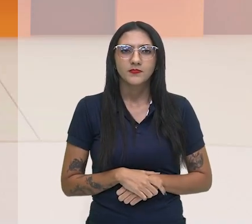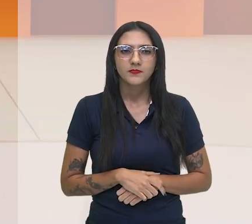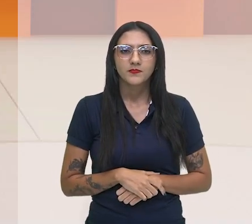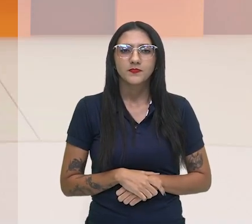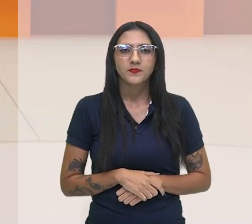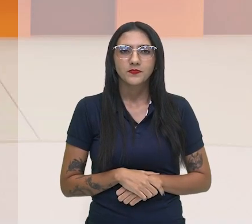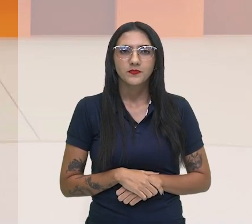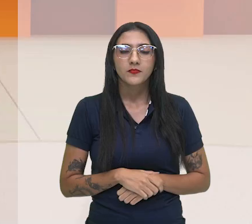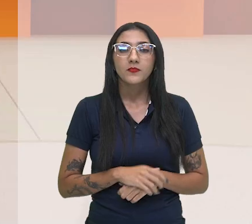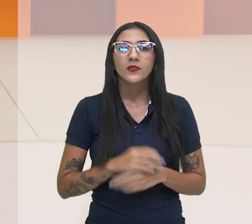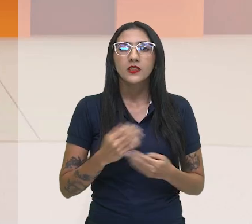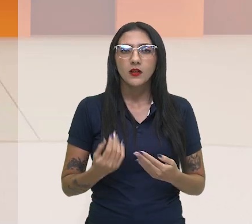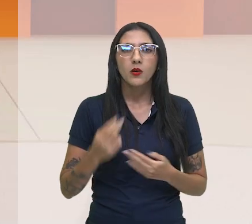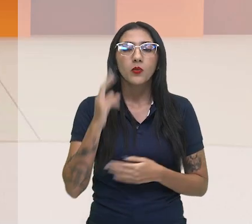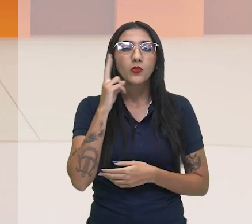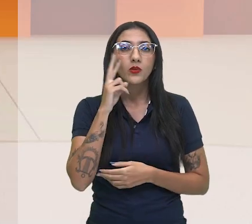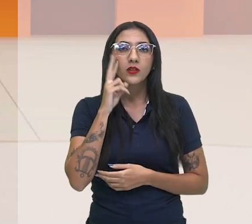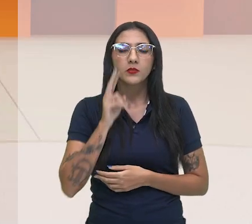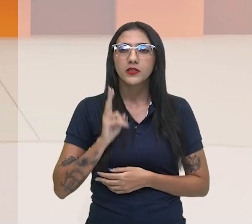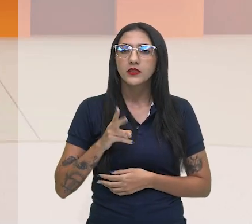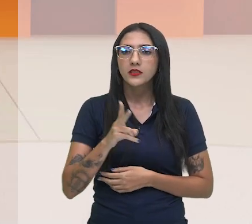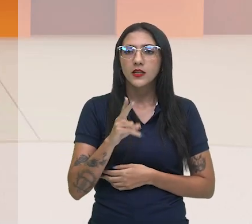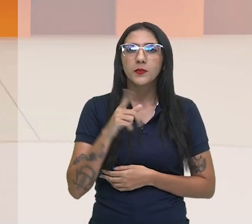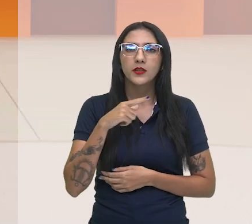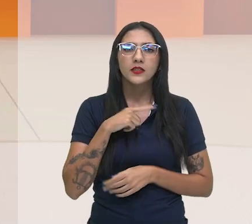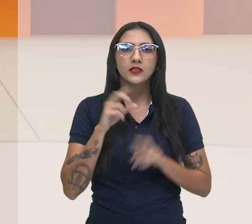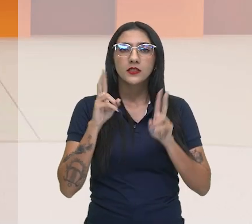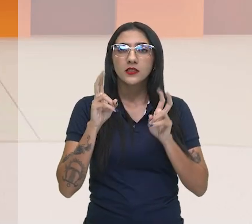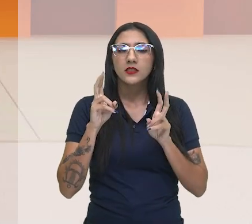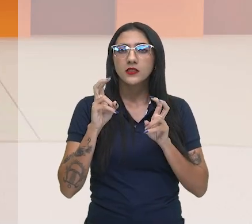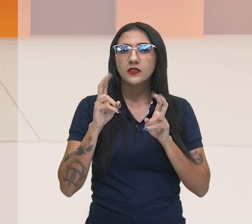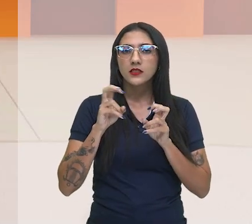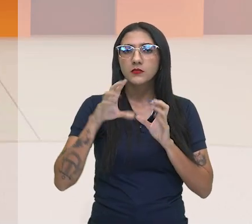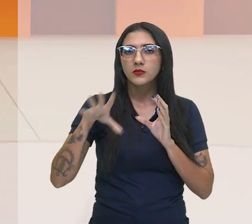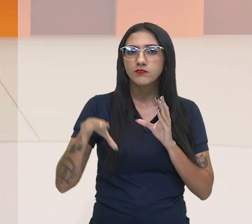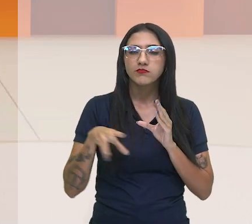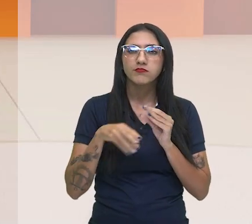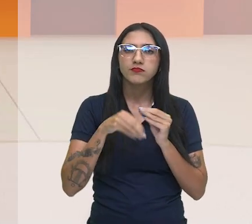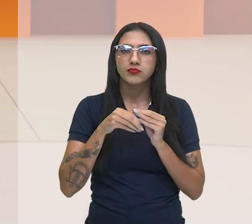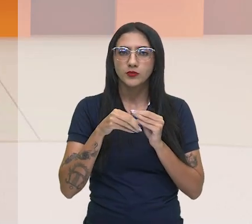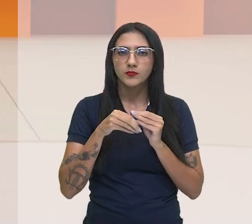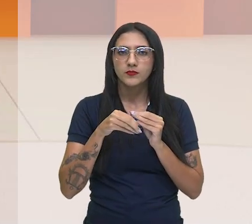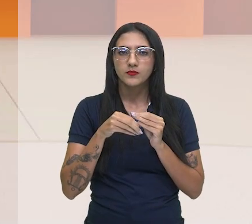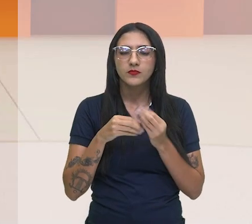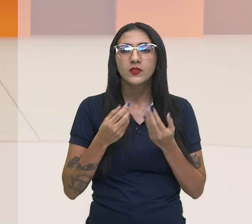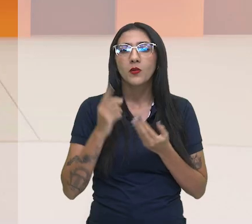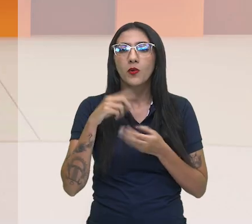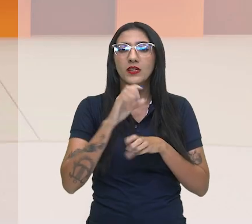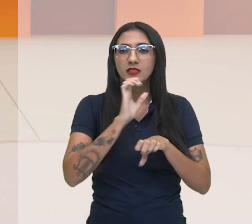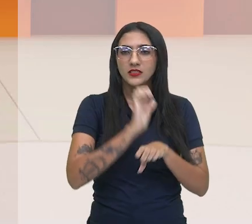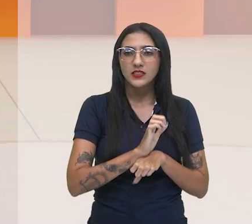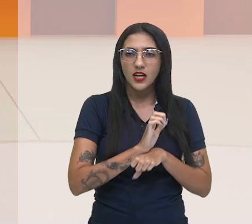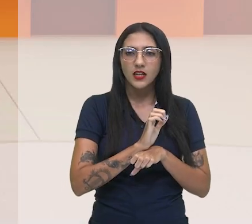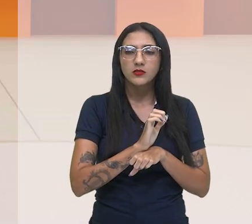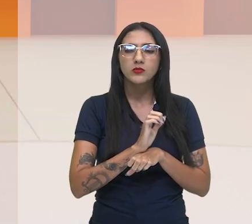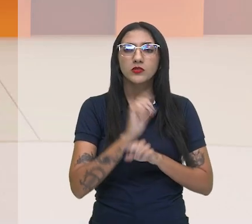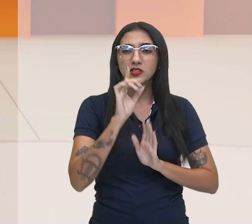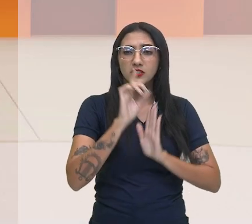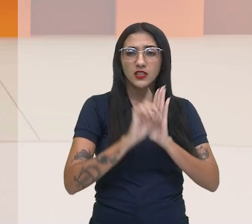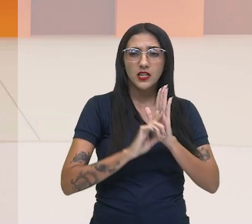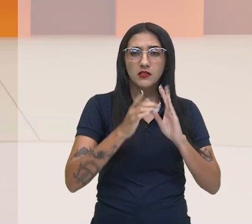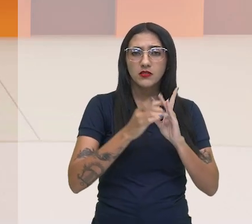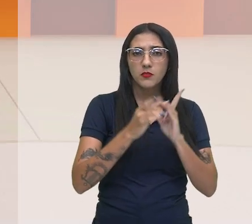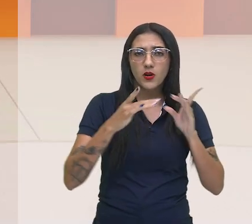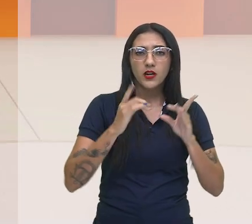tá? Então, levem sempre isso em consideração, tá? Esse Estado democrático de direito é o Estado